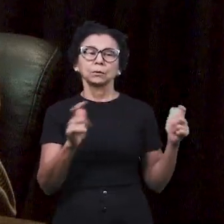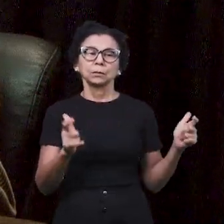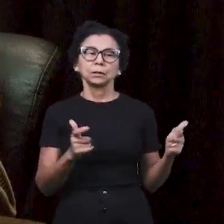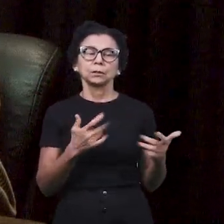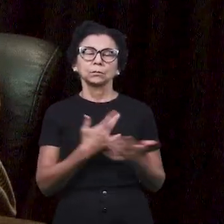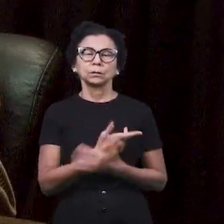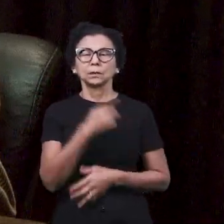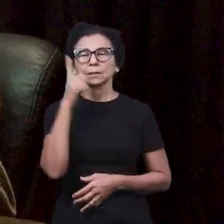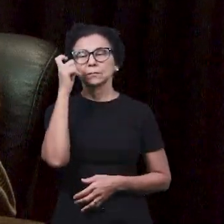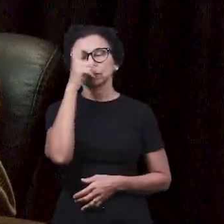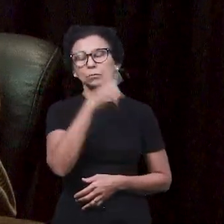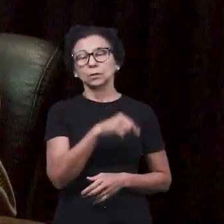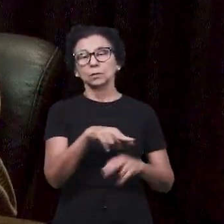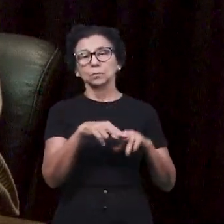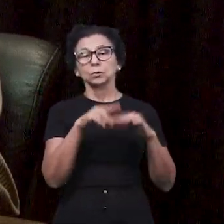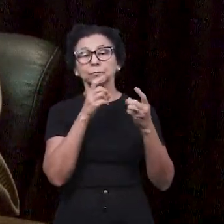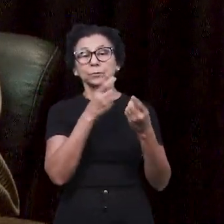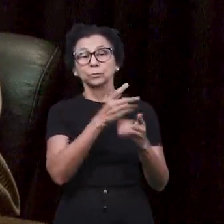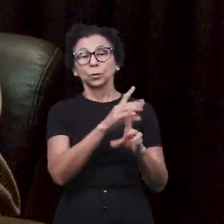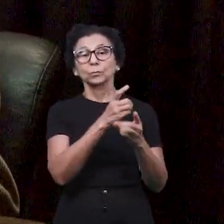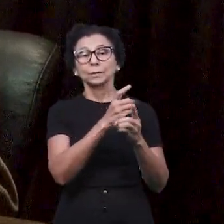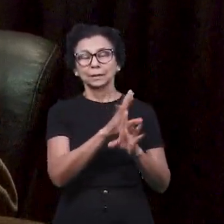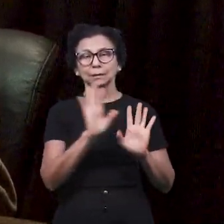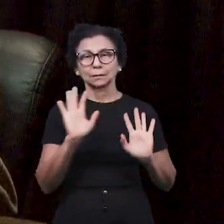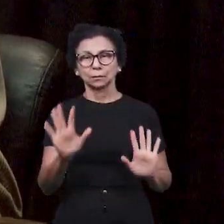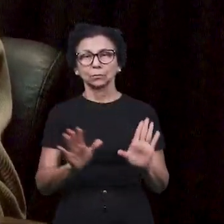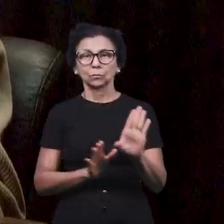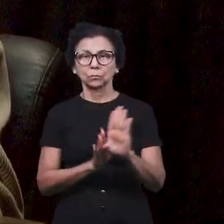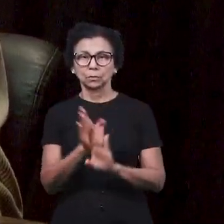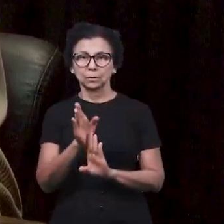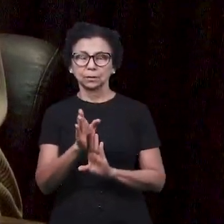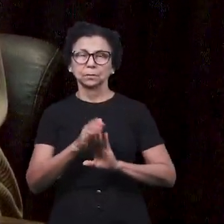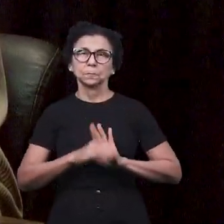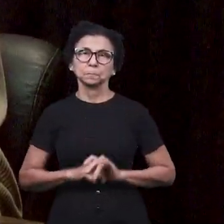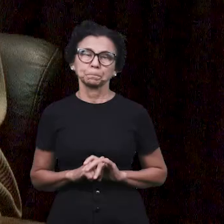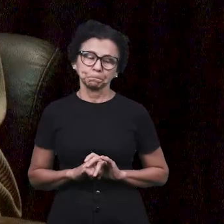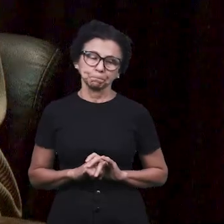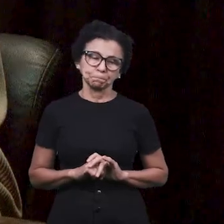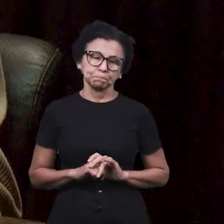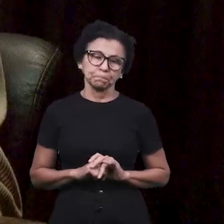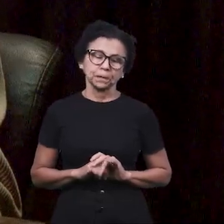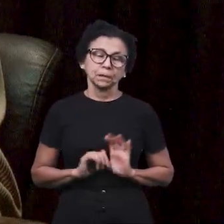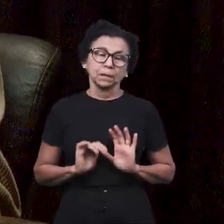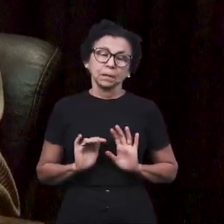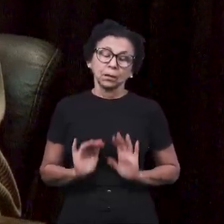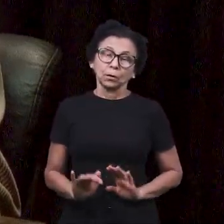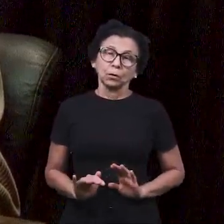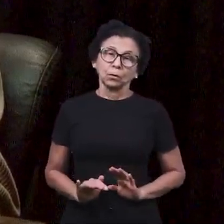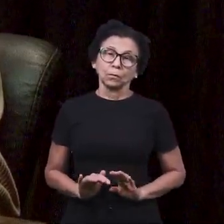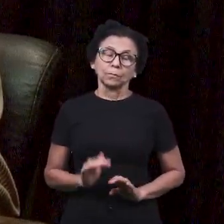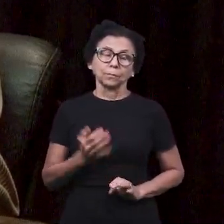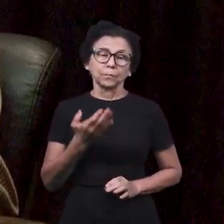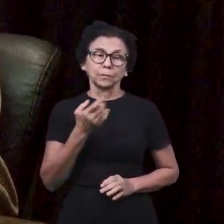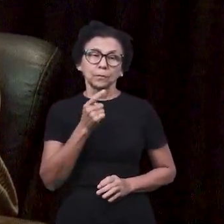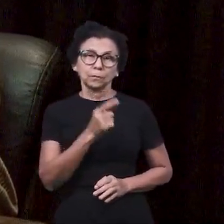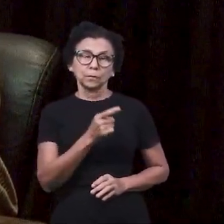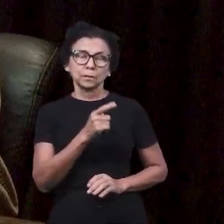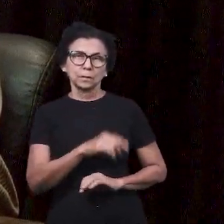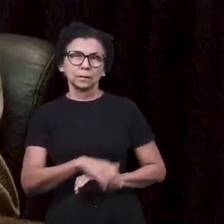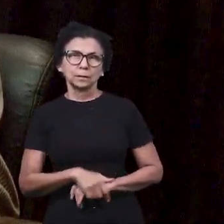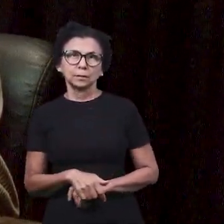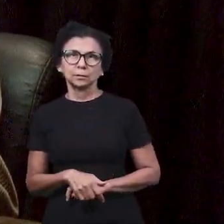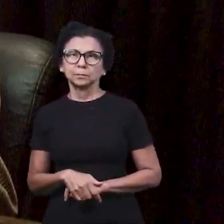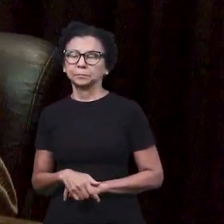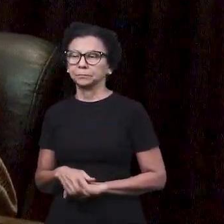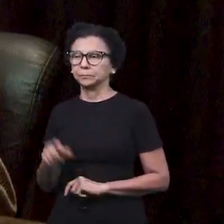traz dificuldade por causa da doutrina. E qual que é o aconselhamento que nós damos? Olha, você é aqui da